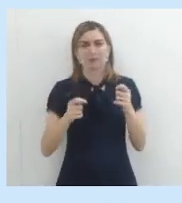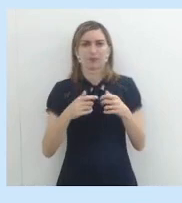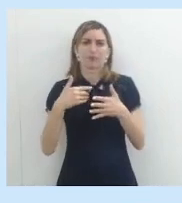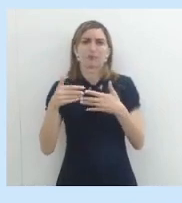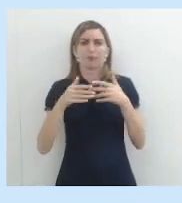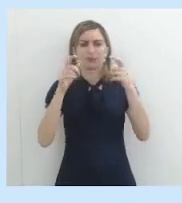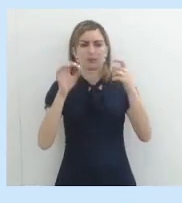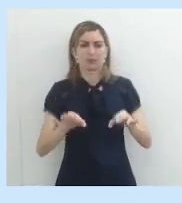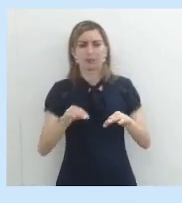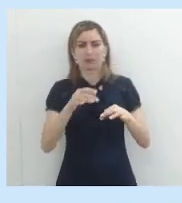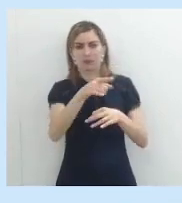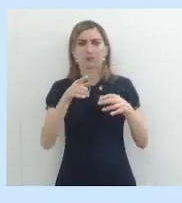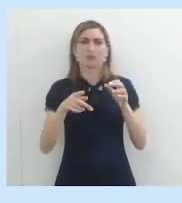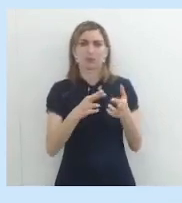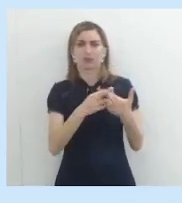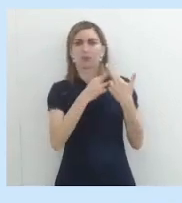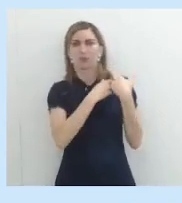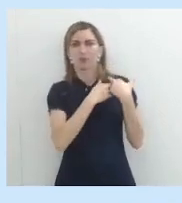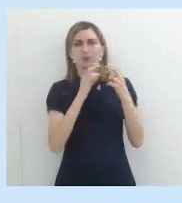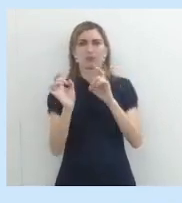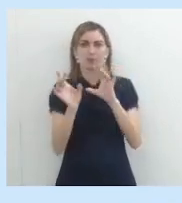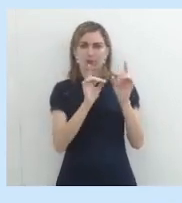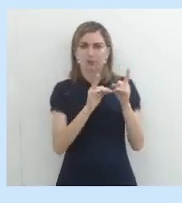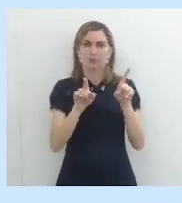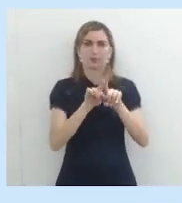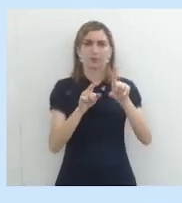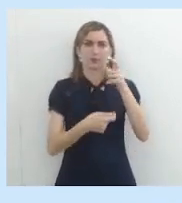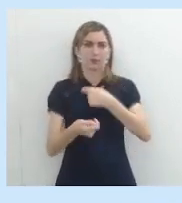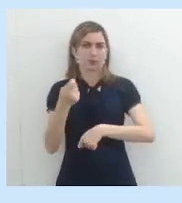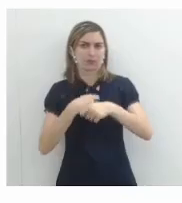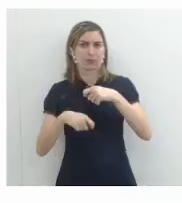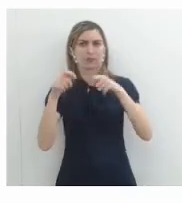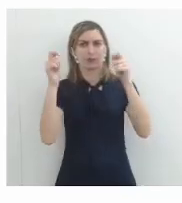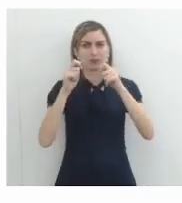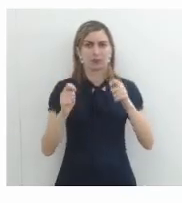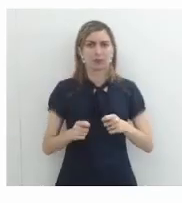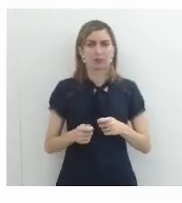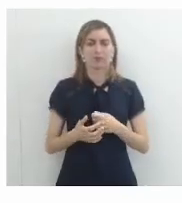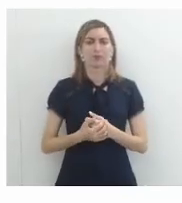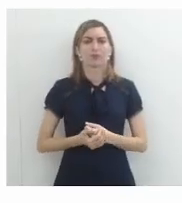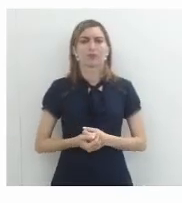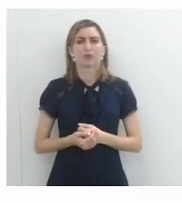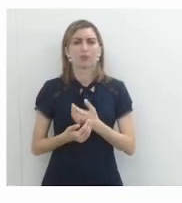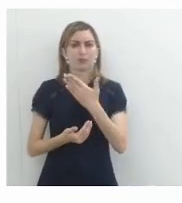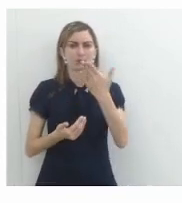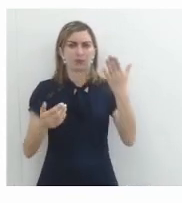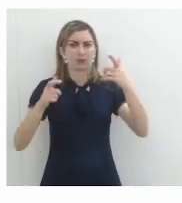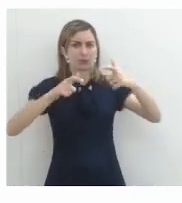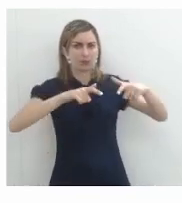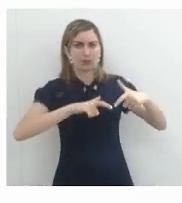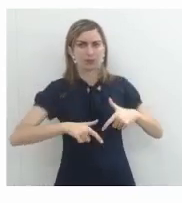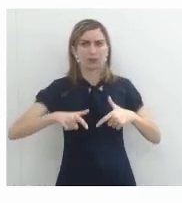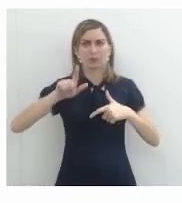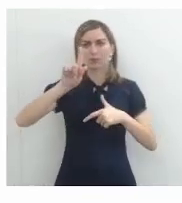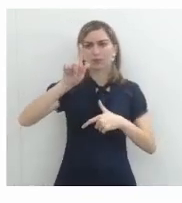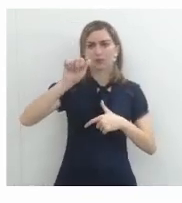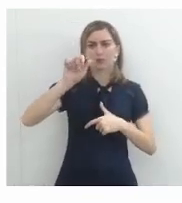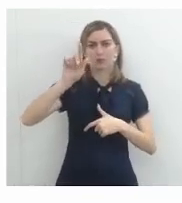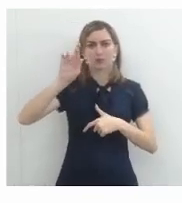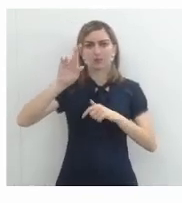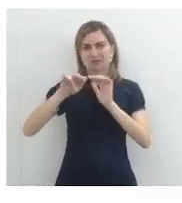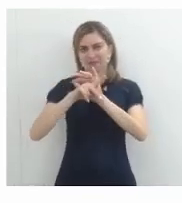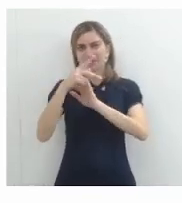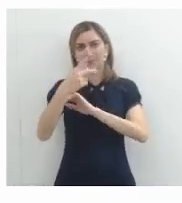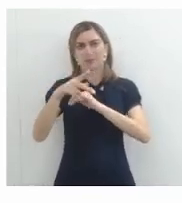justamente vai ter essa função de comercializar também a obra de arte. Esses espaços, nessas galerias, estão destinados